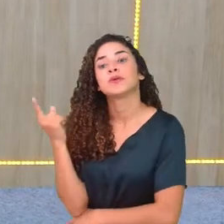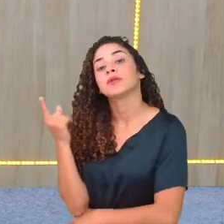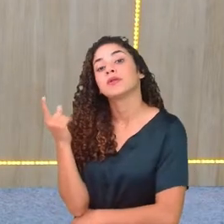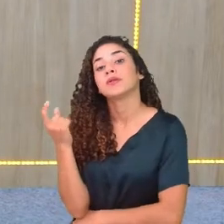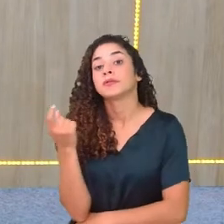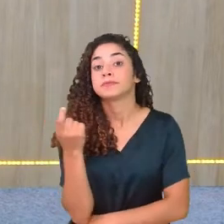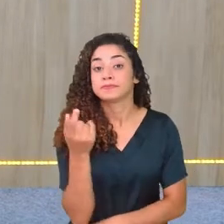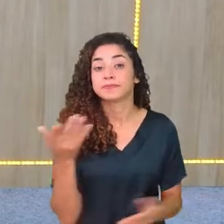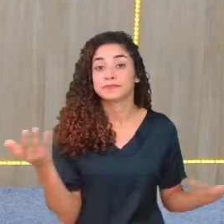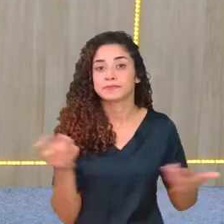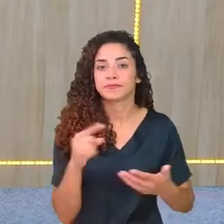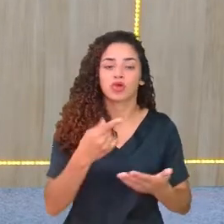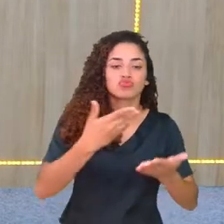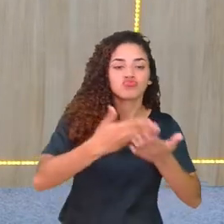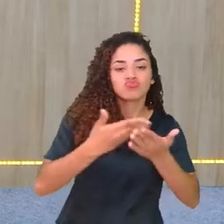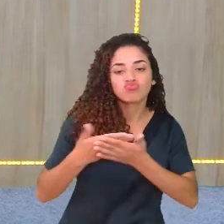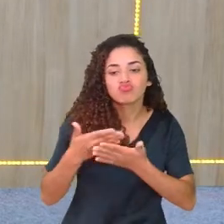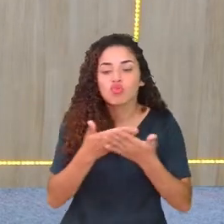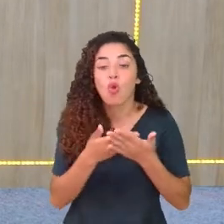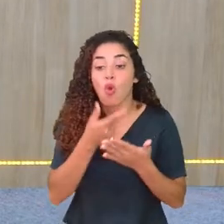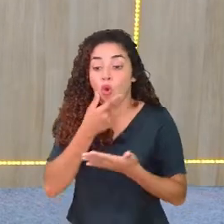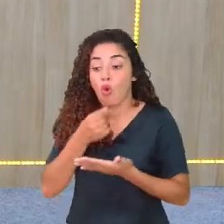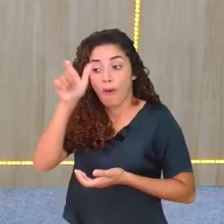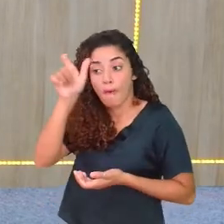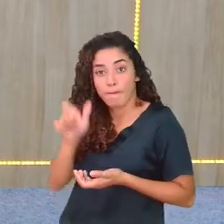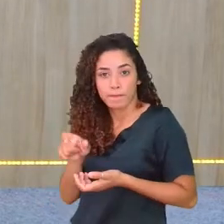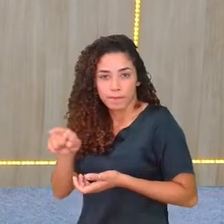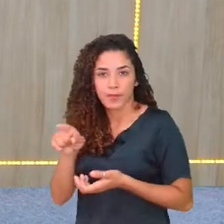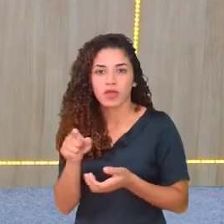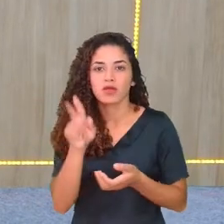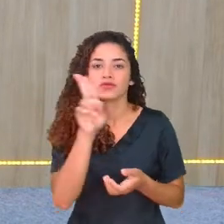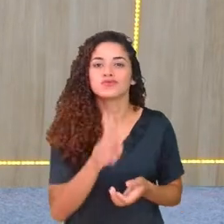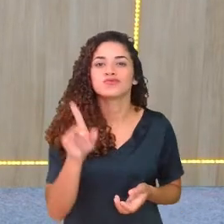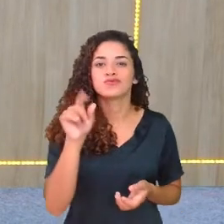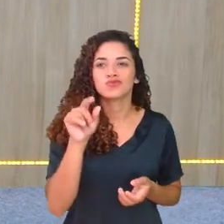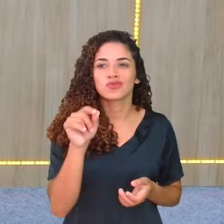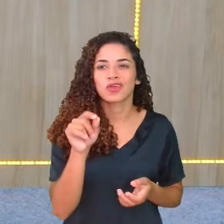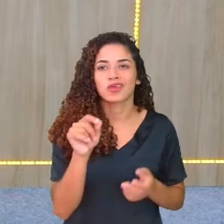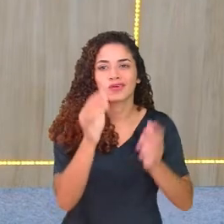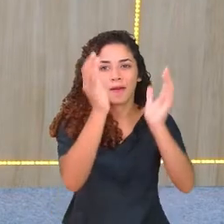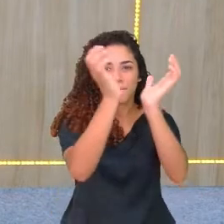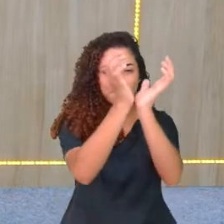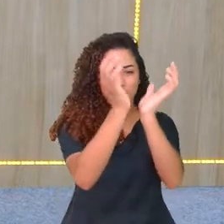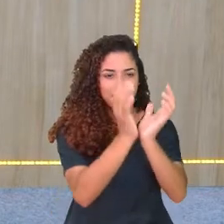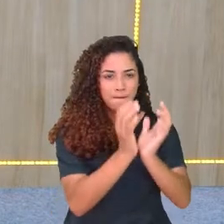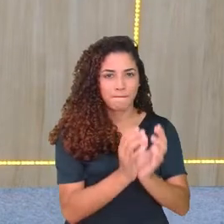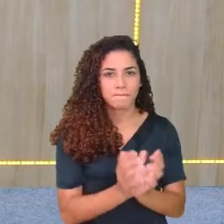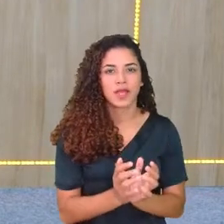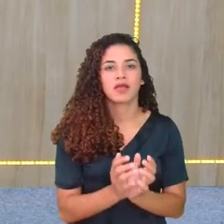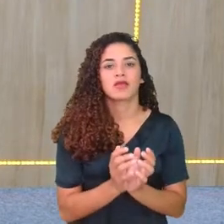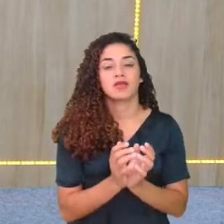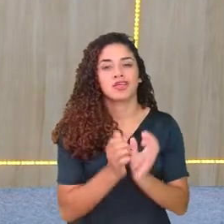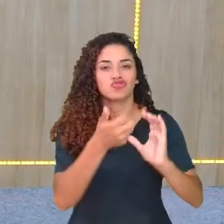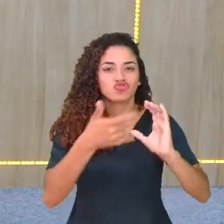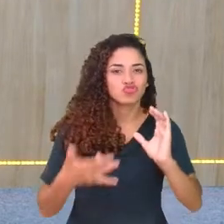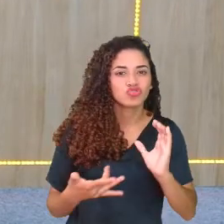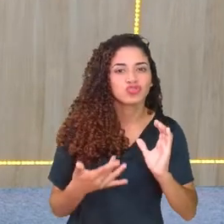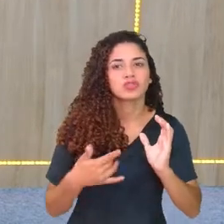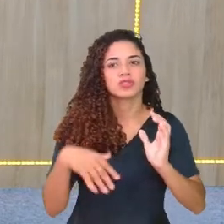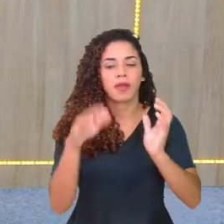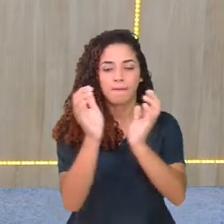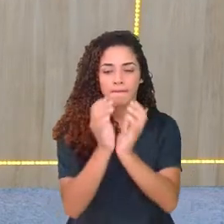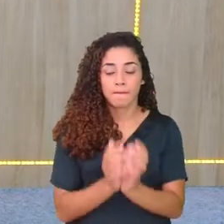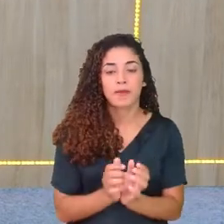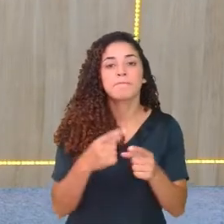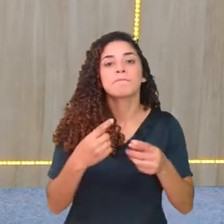Para fazer o estudo, o homem sempre usou a questão aí de subdivisão, de classificar, de formar grupos, para